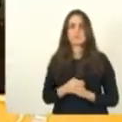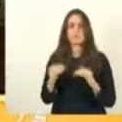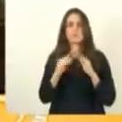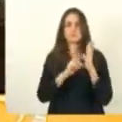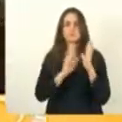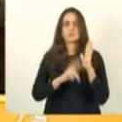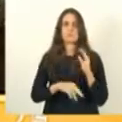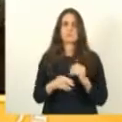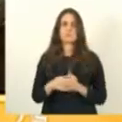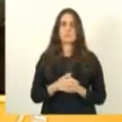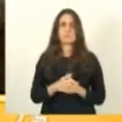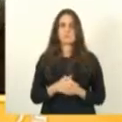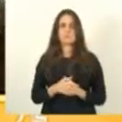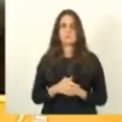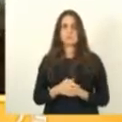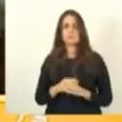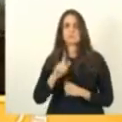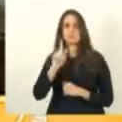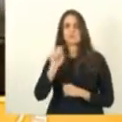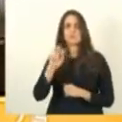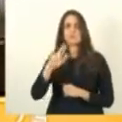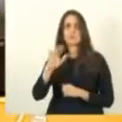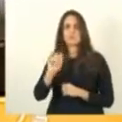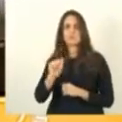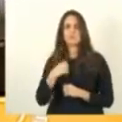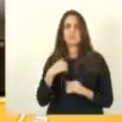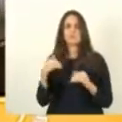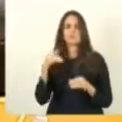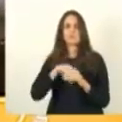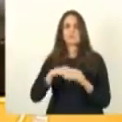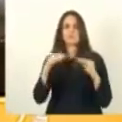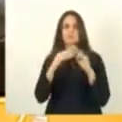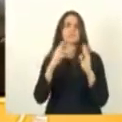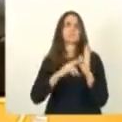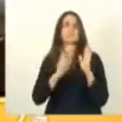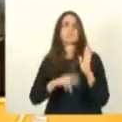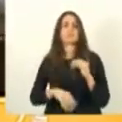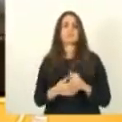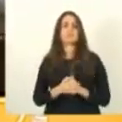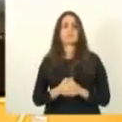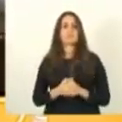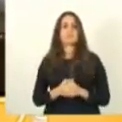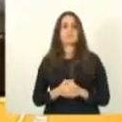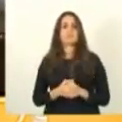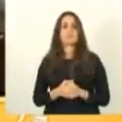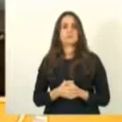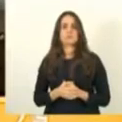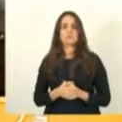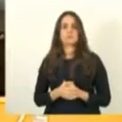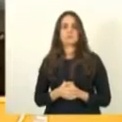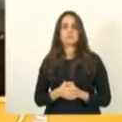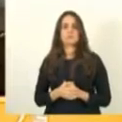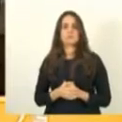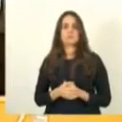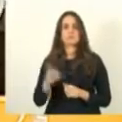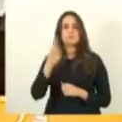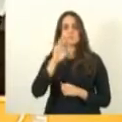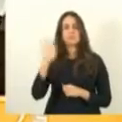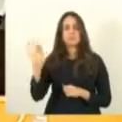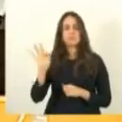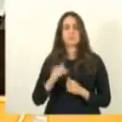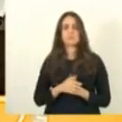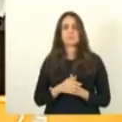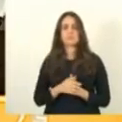o relator. Deputado Marco Garcia. Voto com o relator. Favorável. Deputado Marcelo Santos presidindo. Deputado doutor Rafael